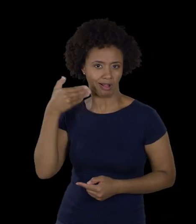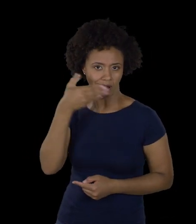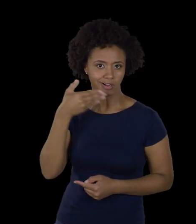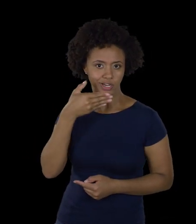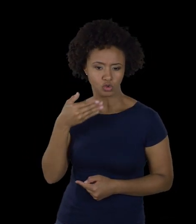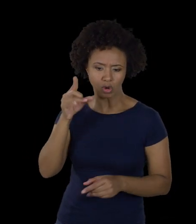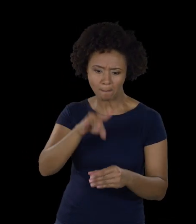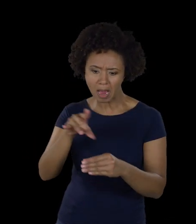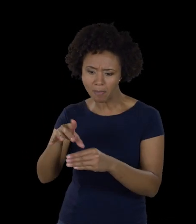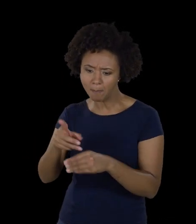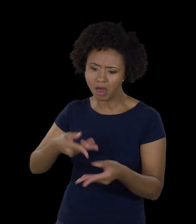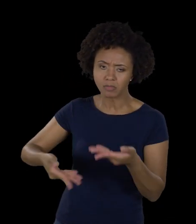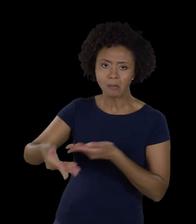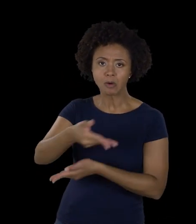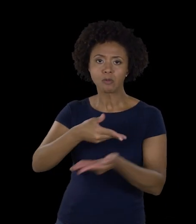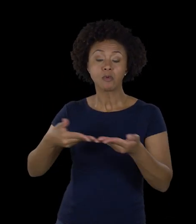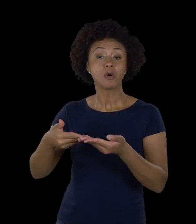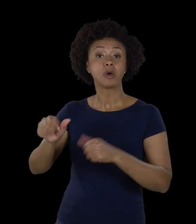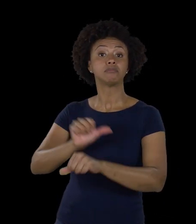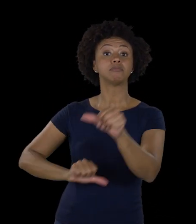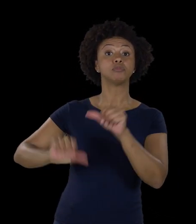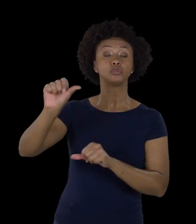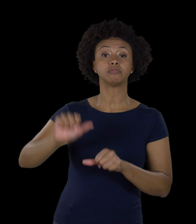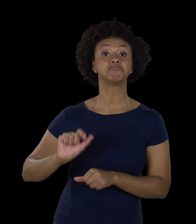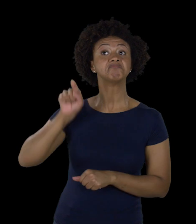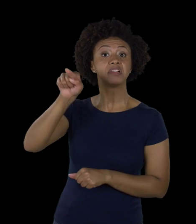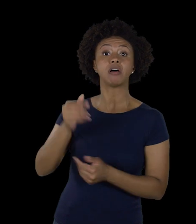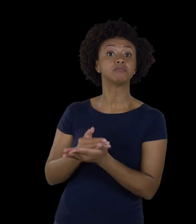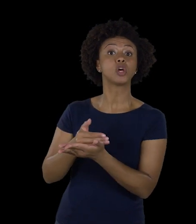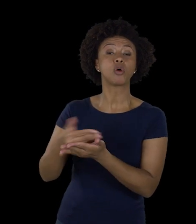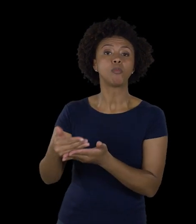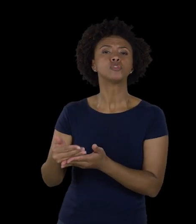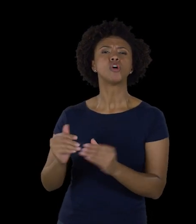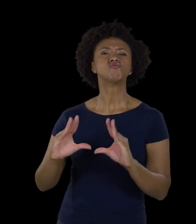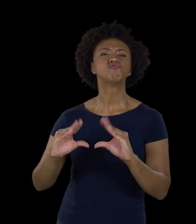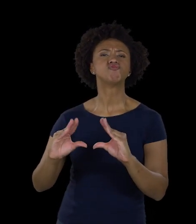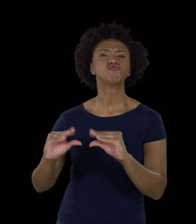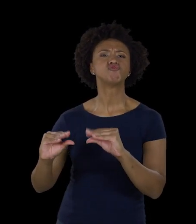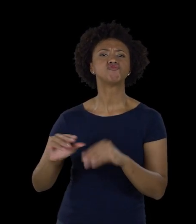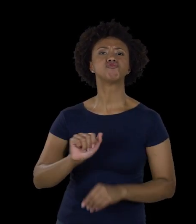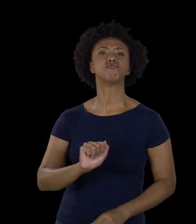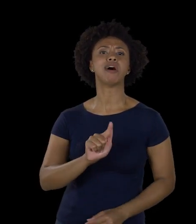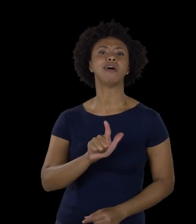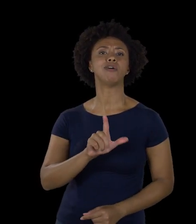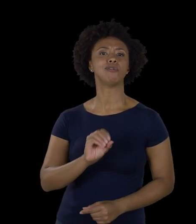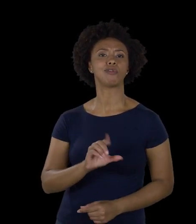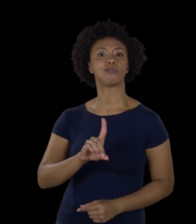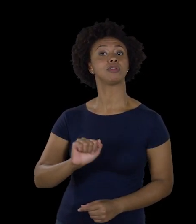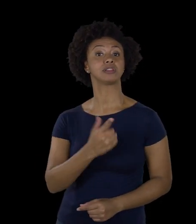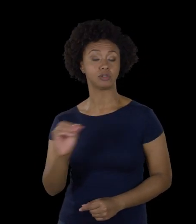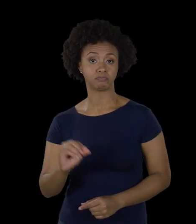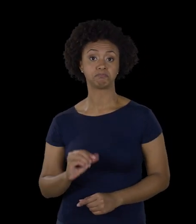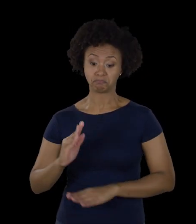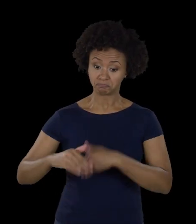cana-de-açúcar, tem uma alteração. O algodão também se torna uma cultura muito importante. A partir